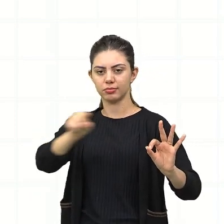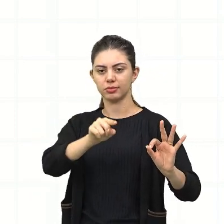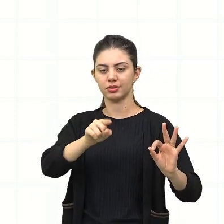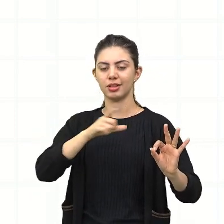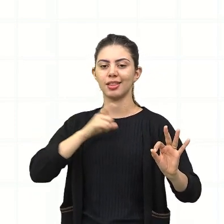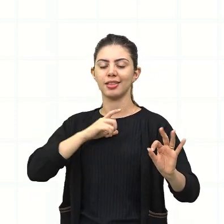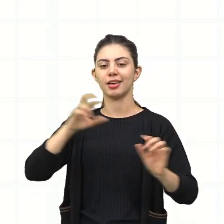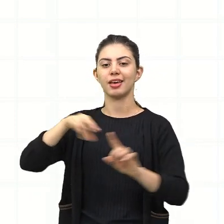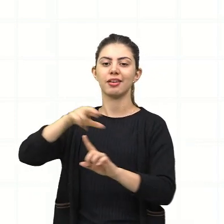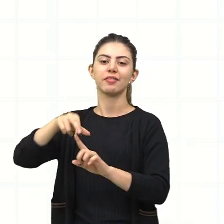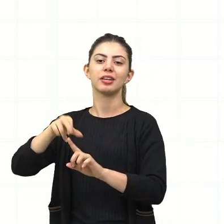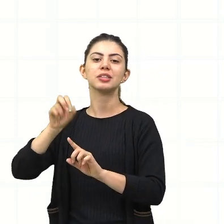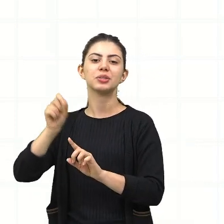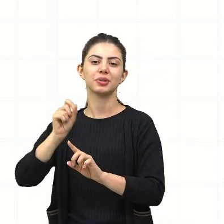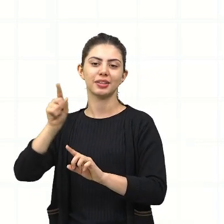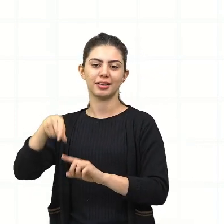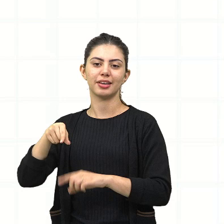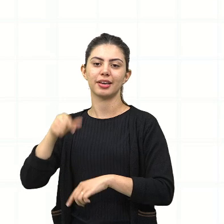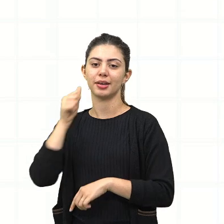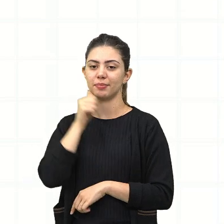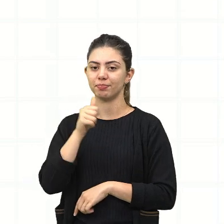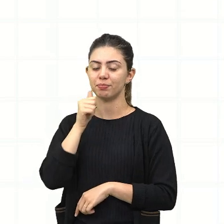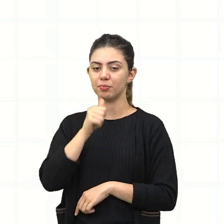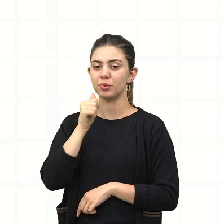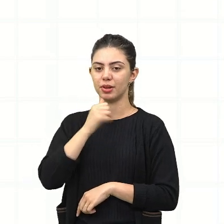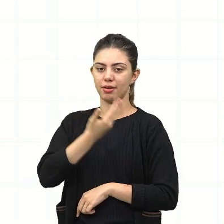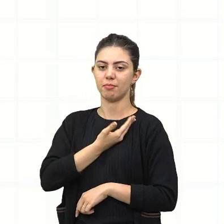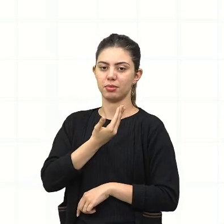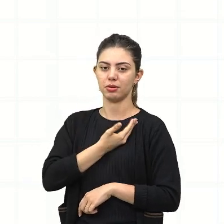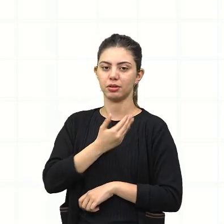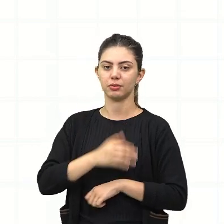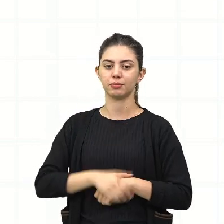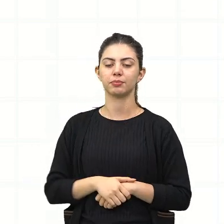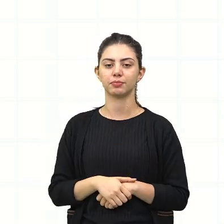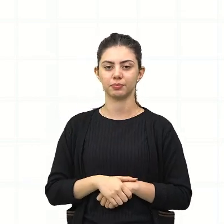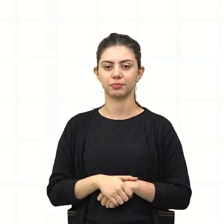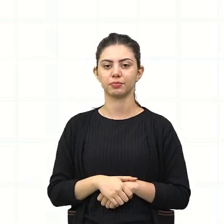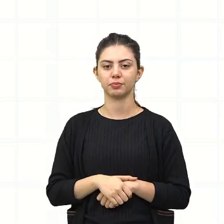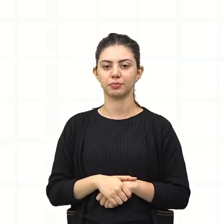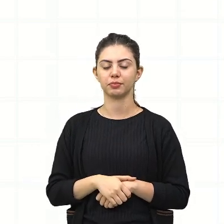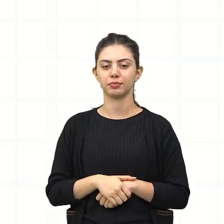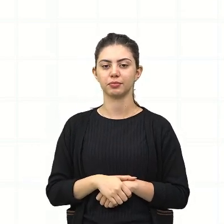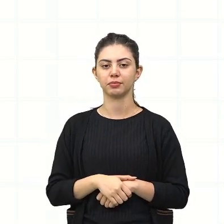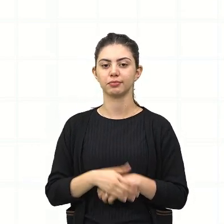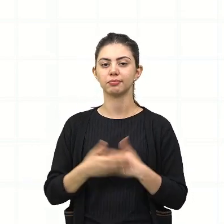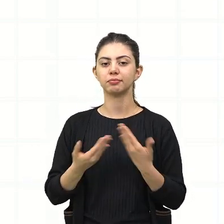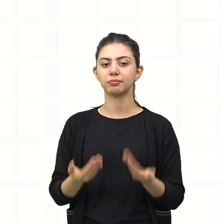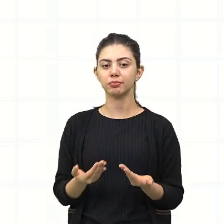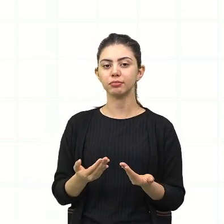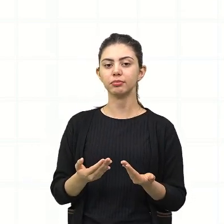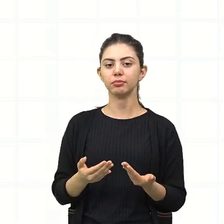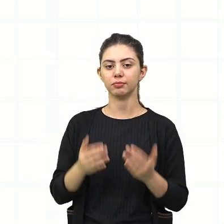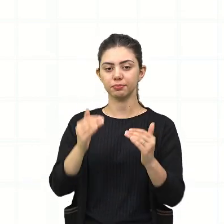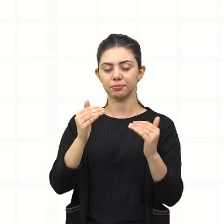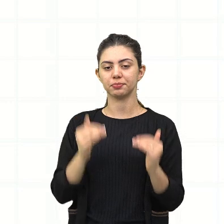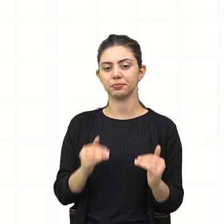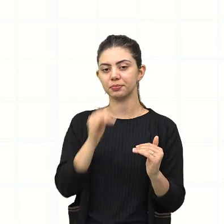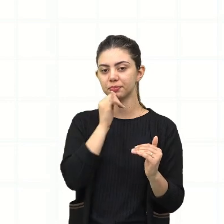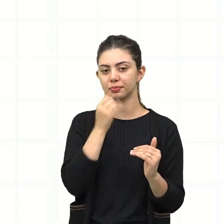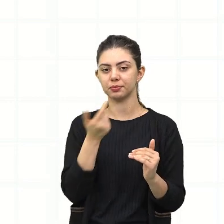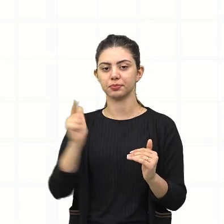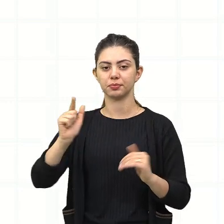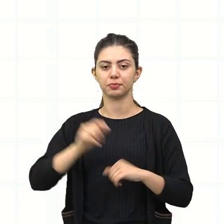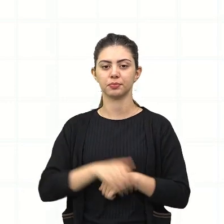refere-se sobre o que diz. Quem é minha amiga? A mulher de quem falo. Não foi ele quem,